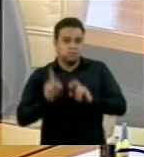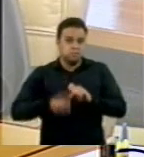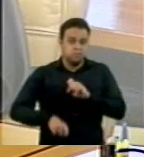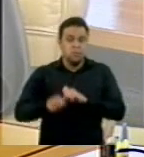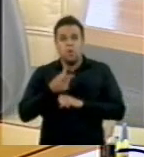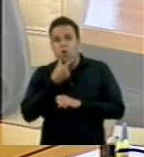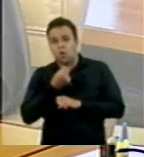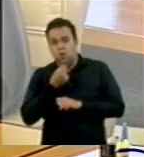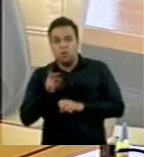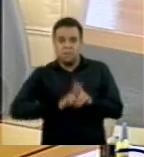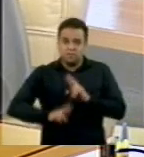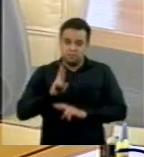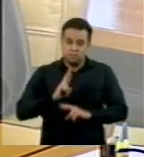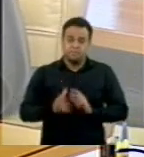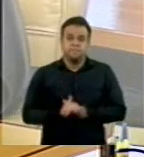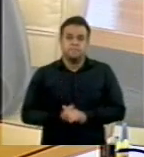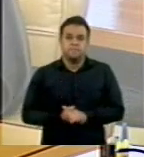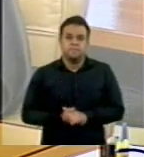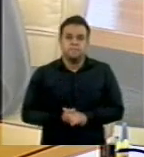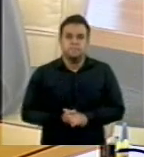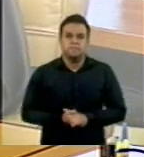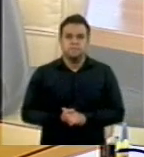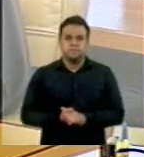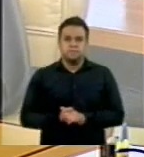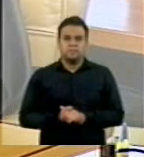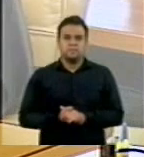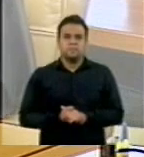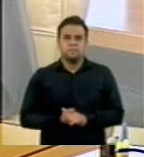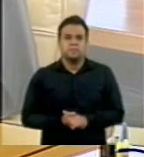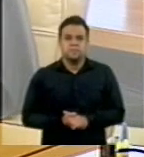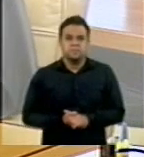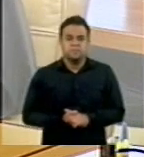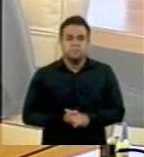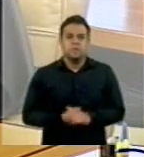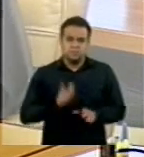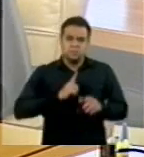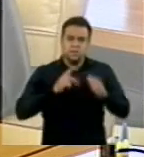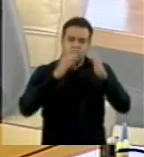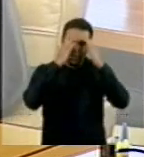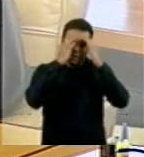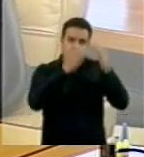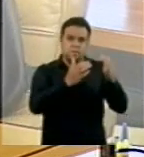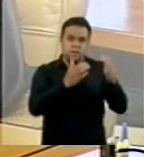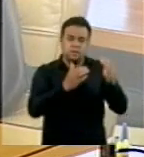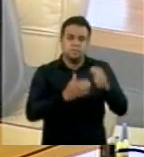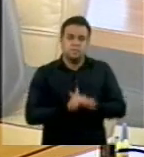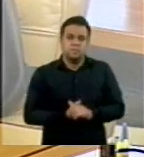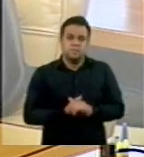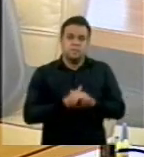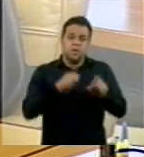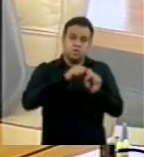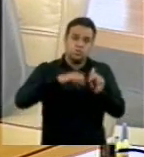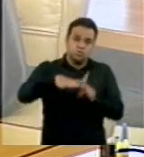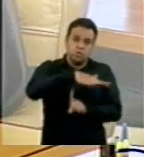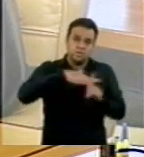homens. Não pode o direito, em meu modo de ver, com o devido respeito a uma